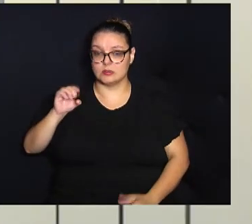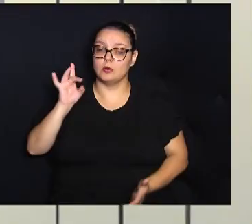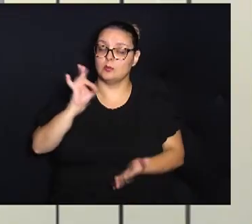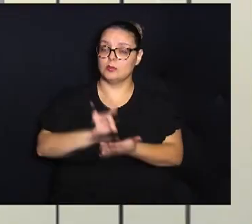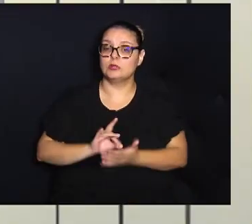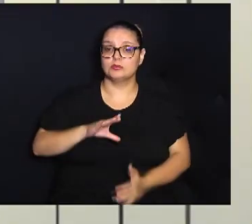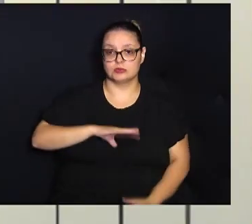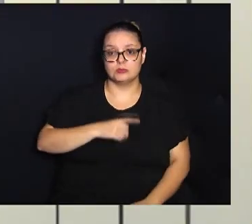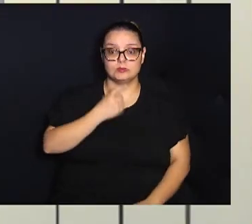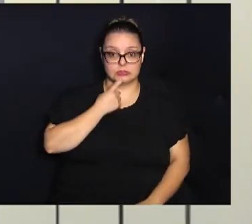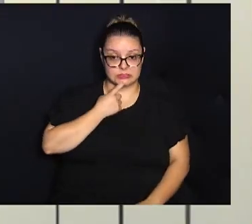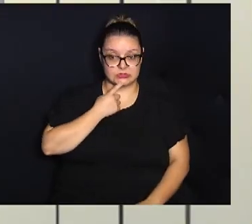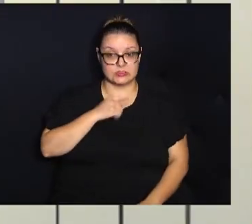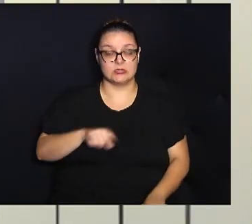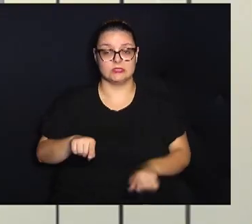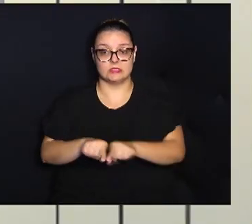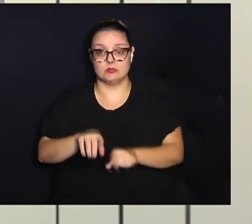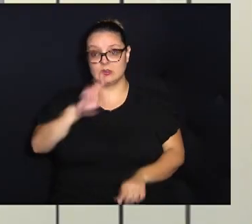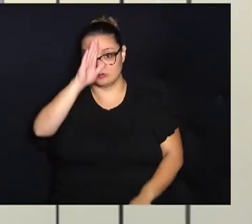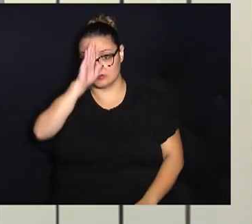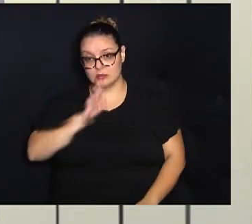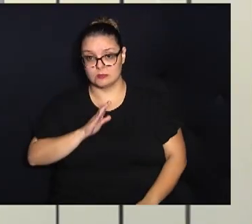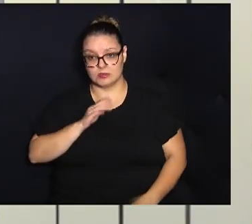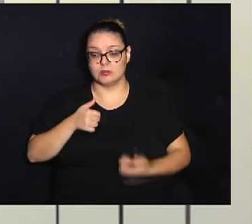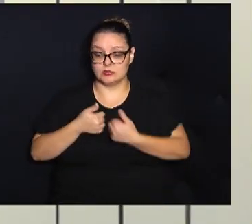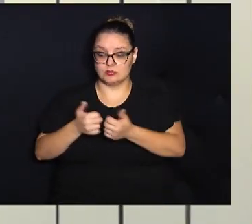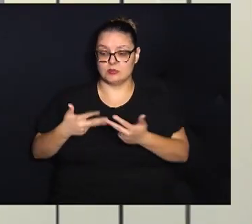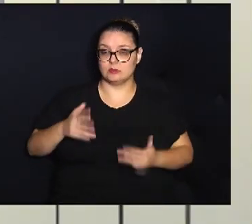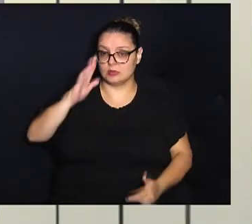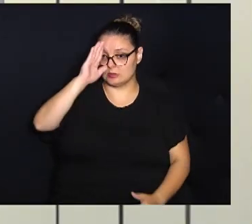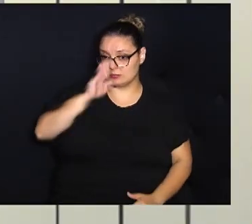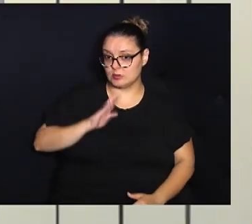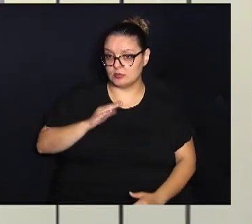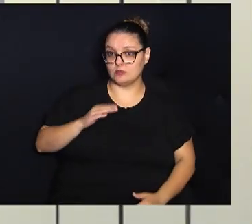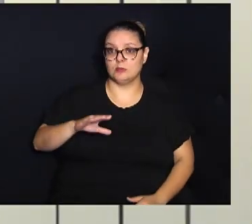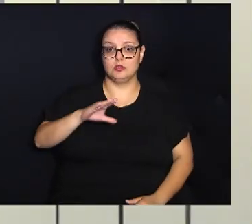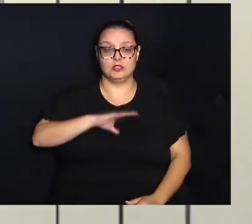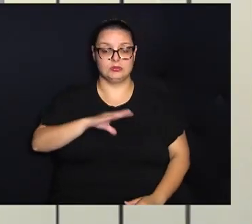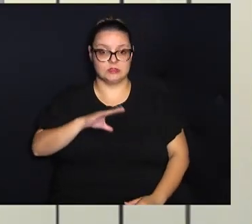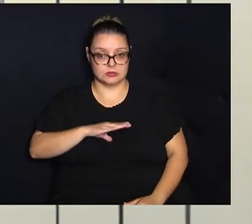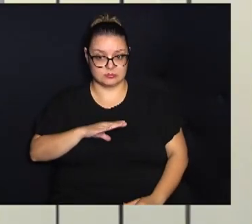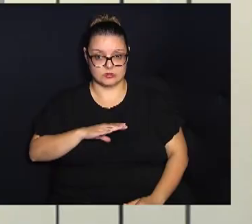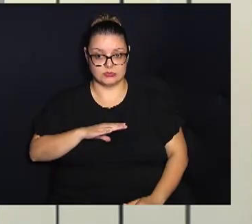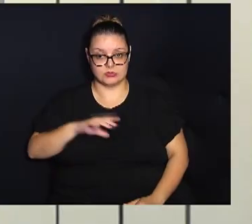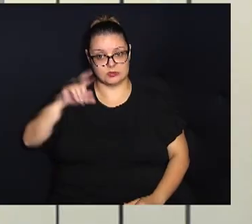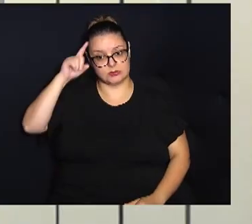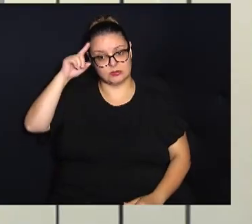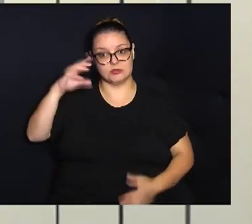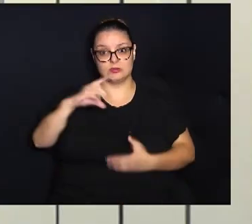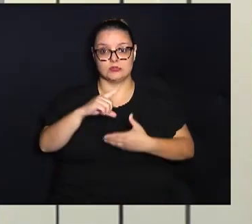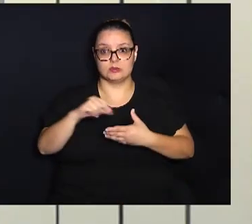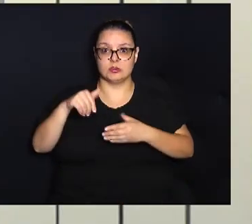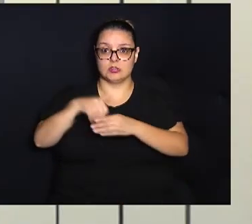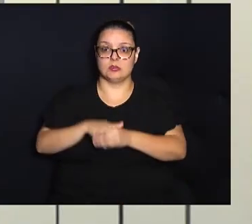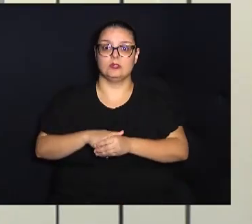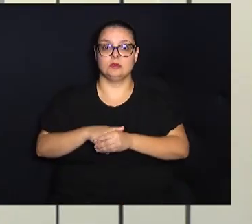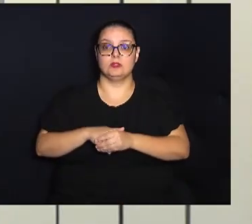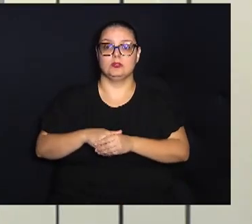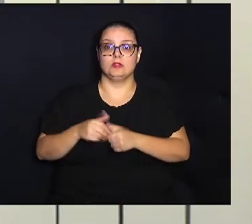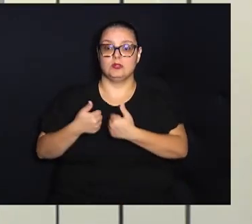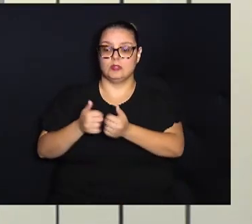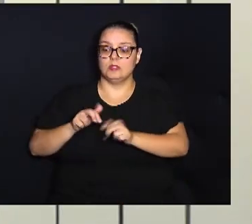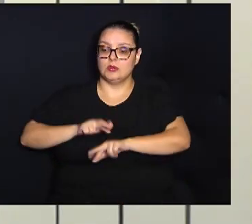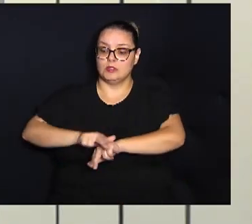município. Além da gratuidade no transporte público coletivo municipal, no dia das eleições também a frota de